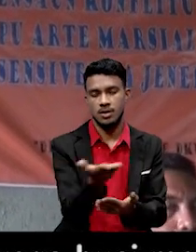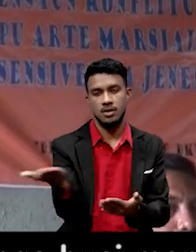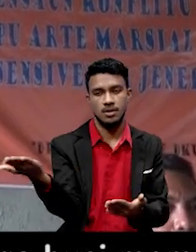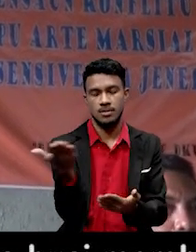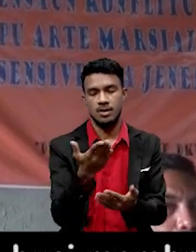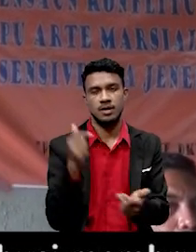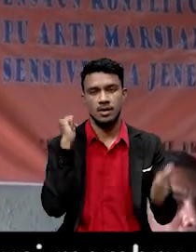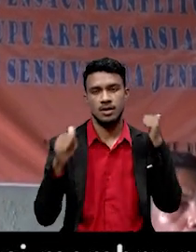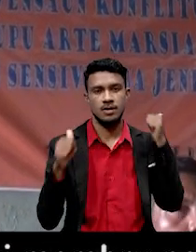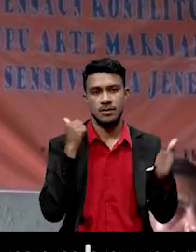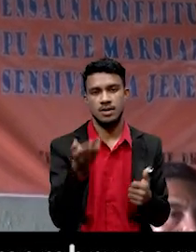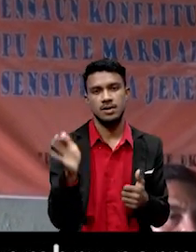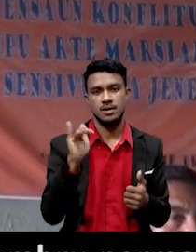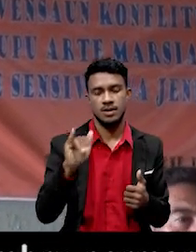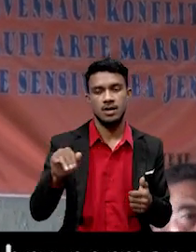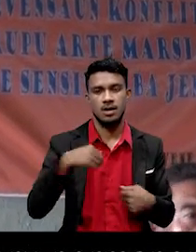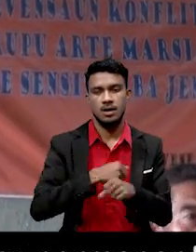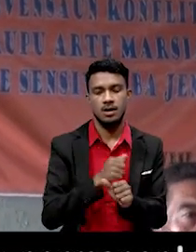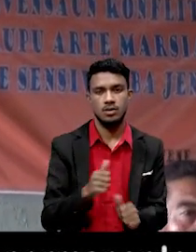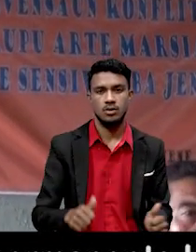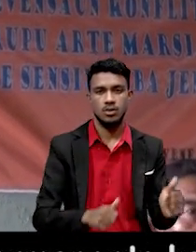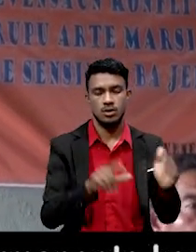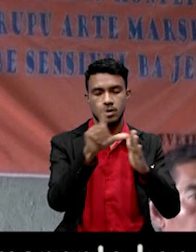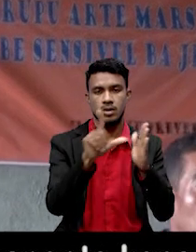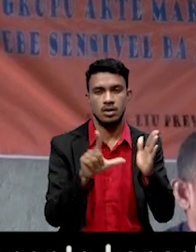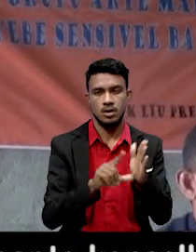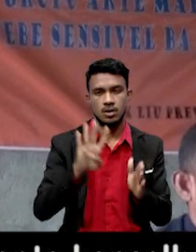sera. Resolução número 4/2020.